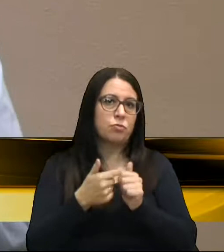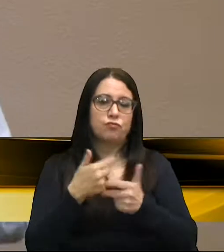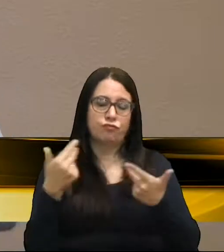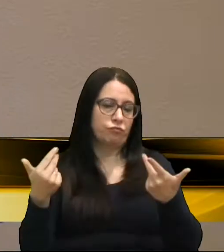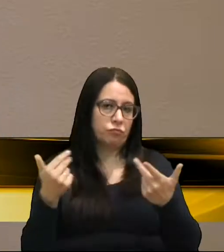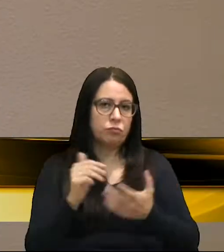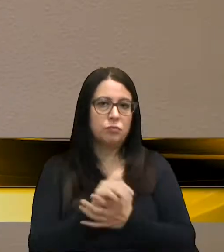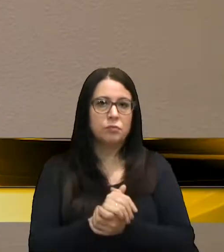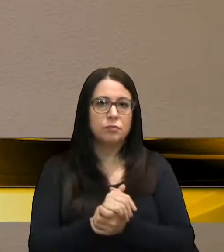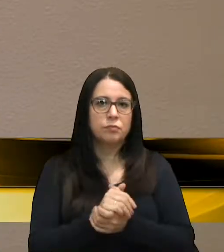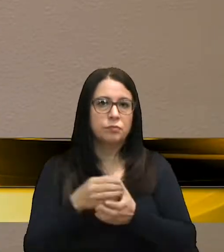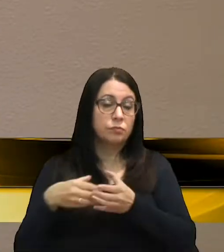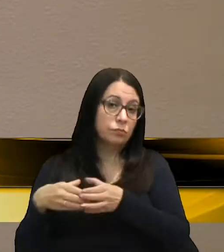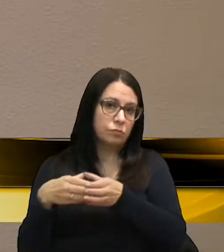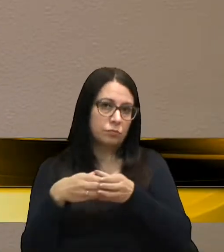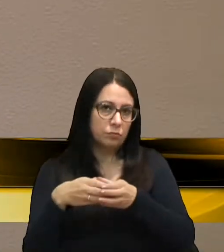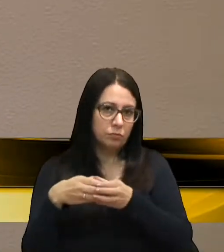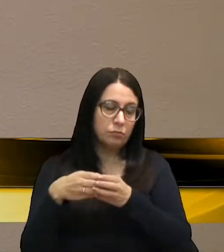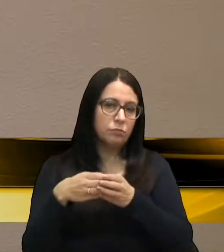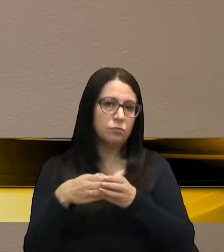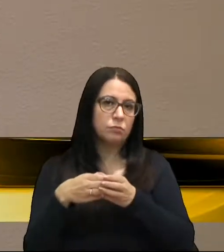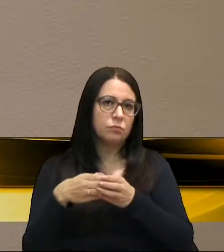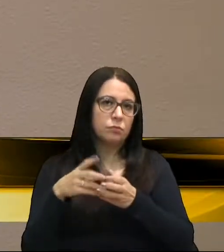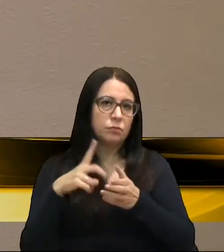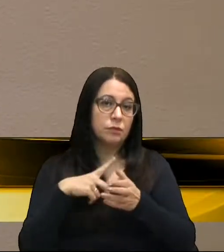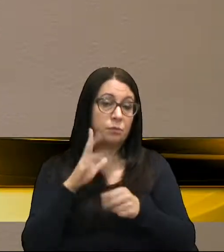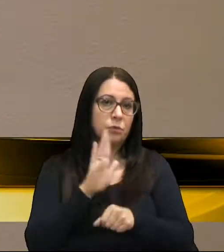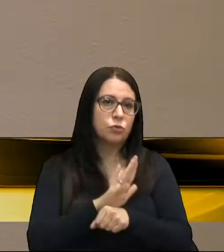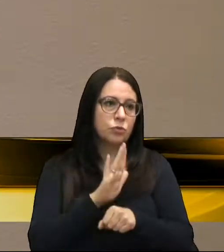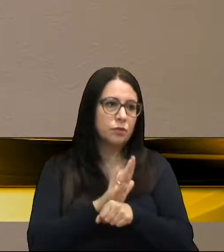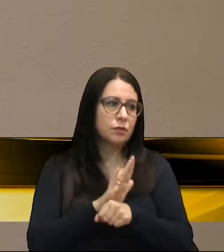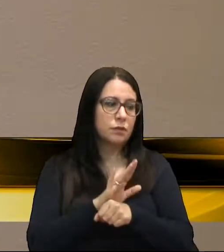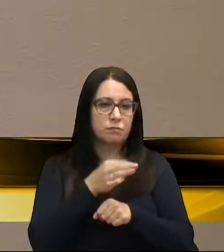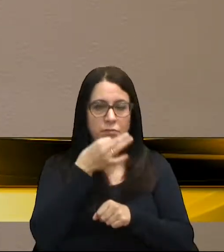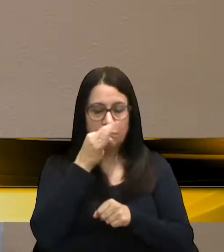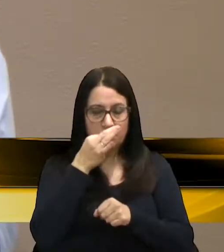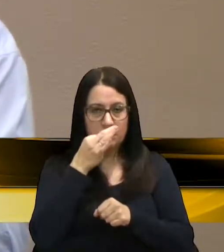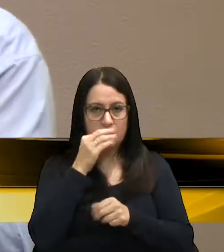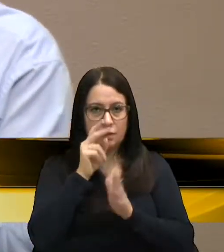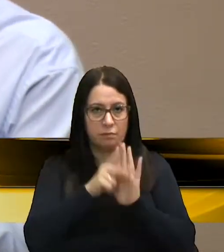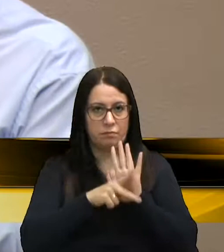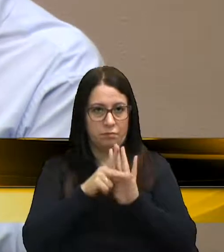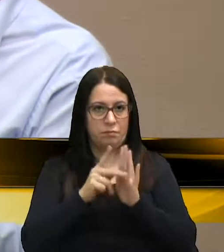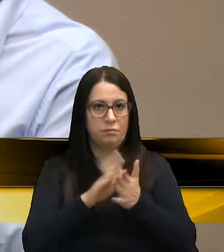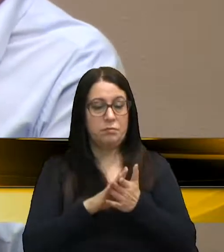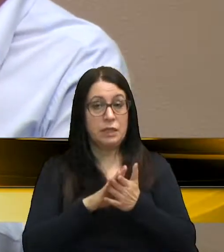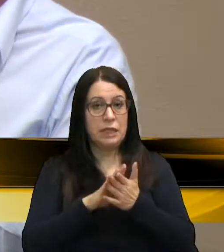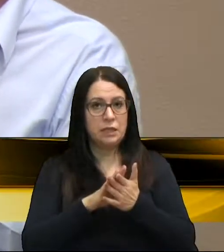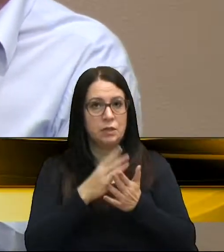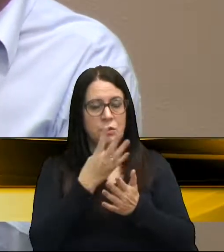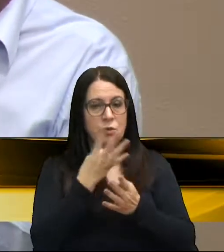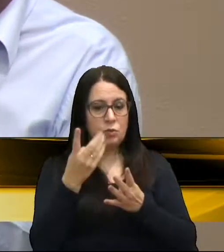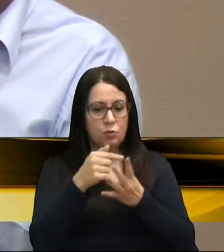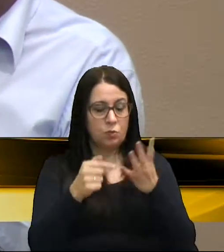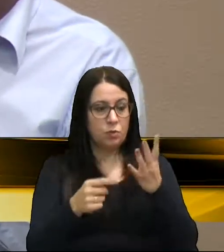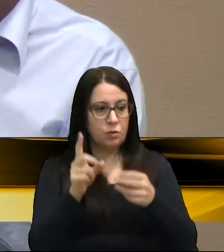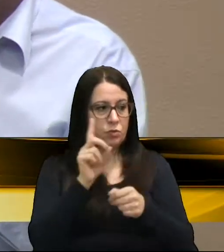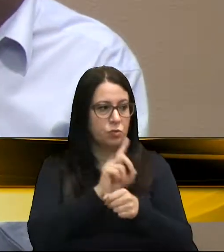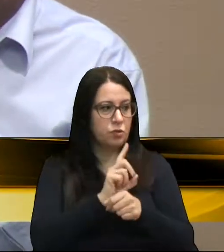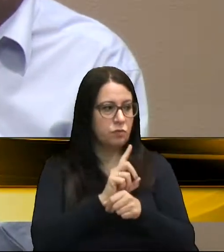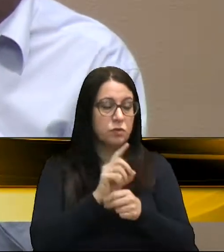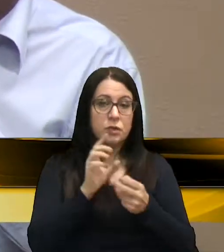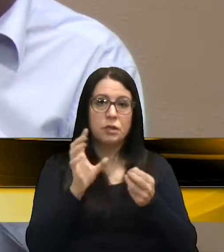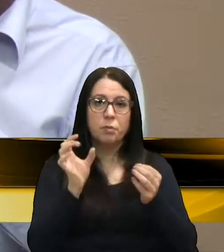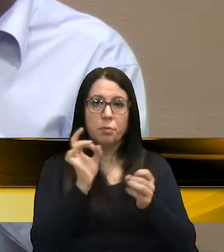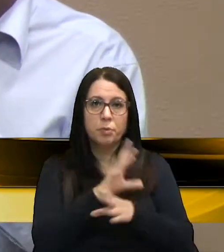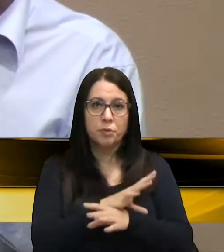enfim, o turismo, só tem a beneficiar Caxias do Sul esse projeto. Então, essas 4 datas vão estar disponíveis